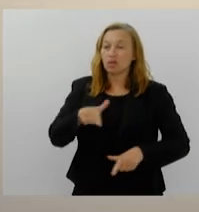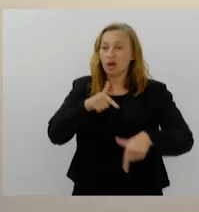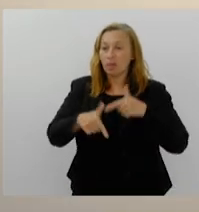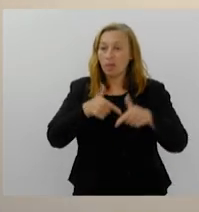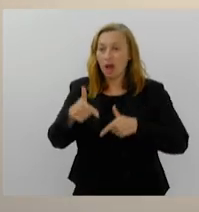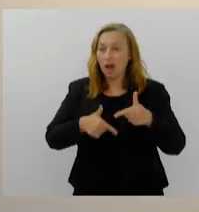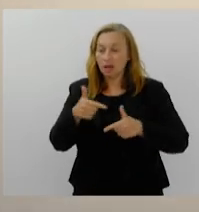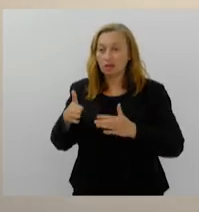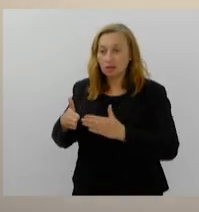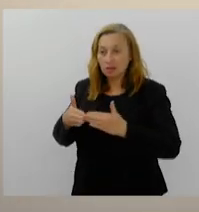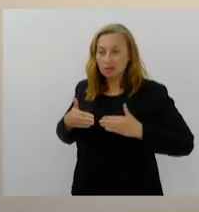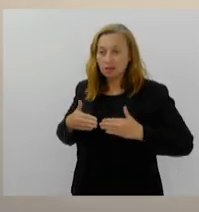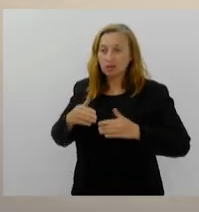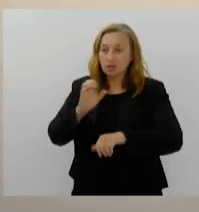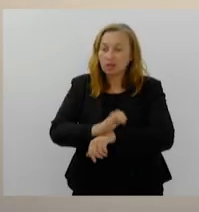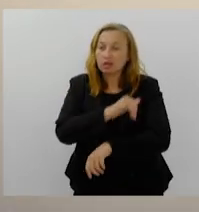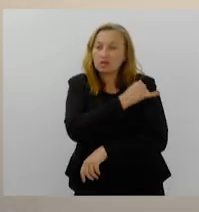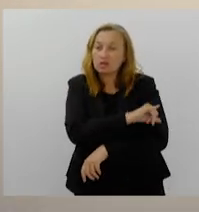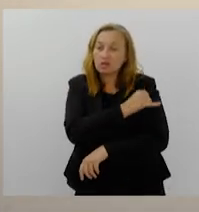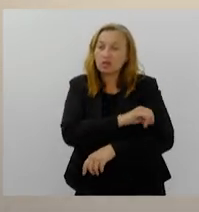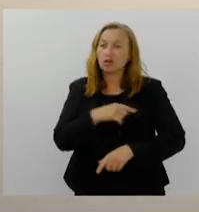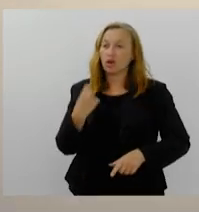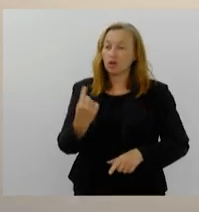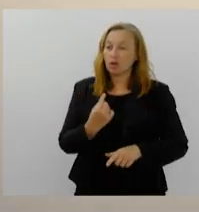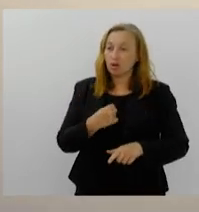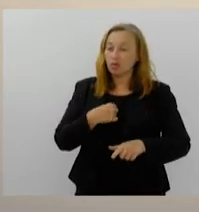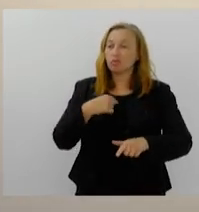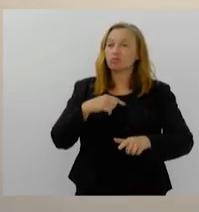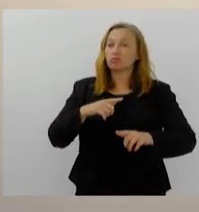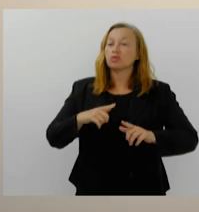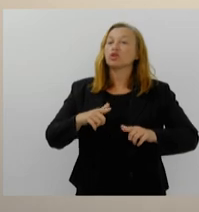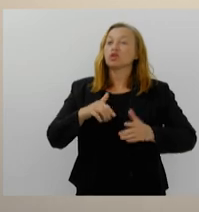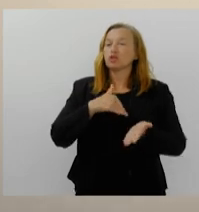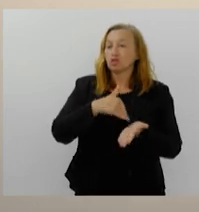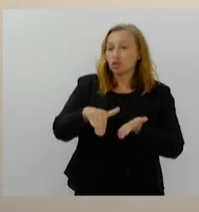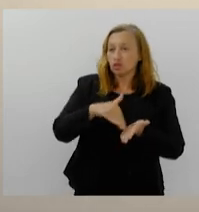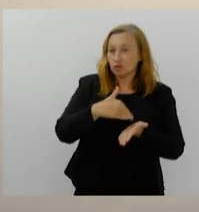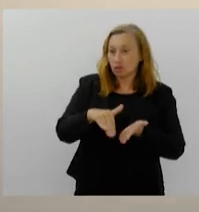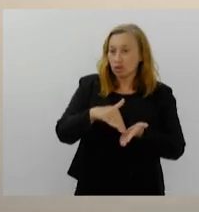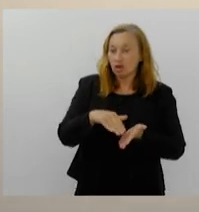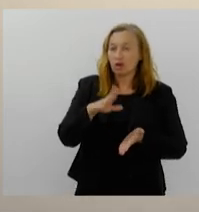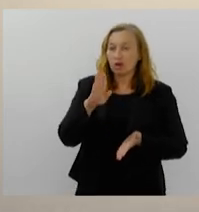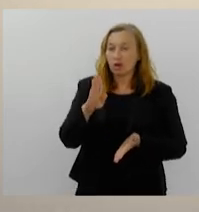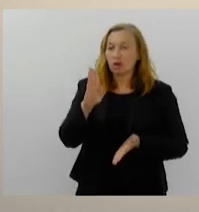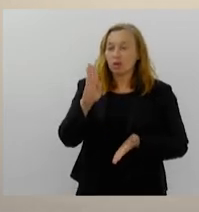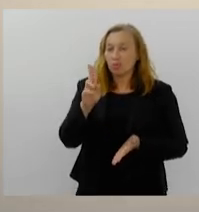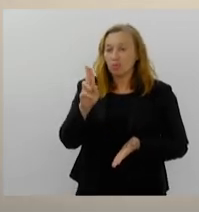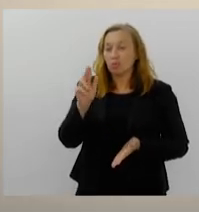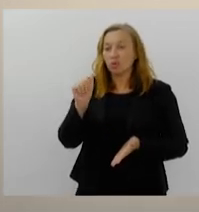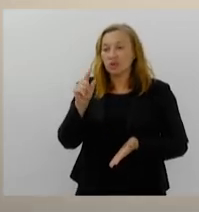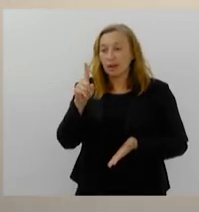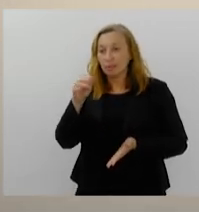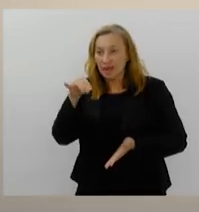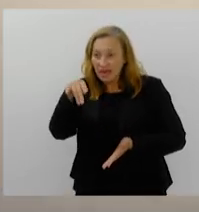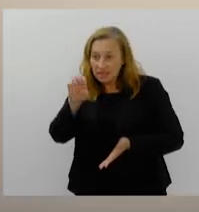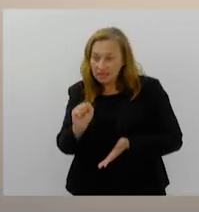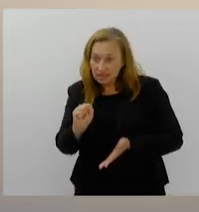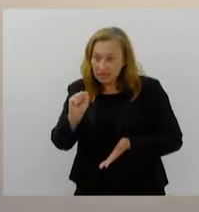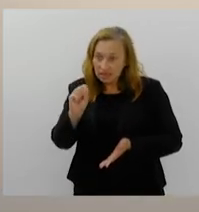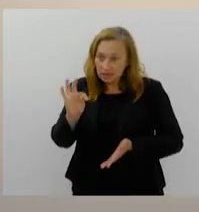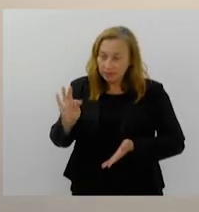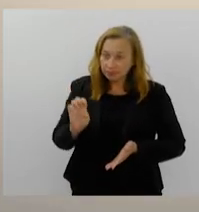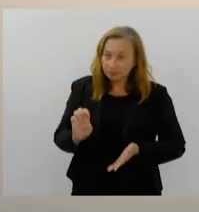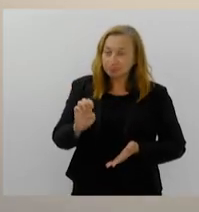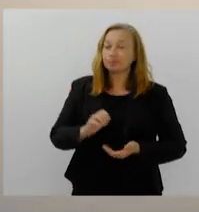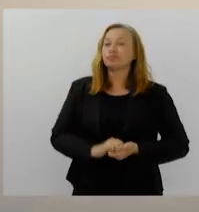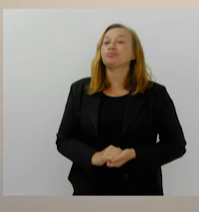Estou atualmente na Organização Internacional do Trabalho, no Escritório Regional de Budapeste, que cuida de toda a região do leste europeu,